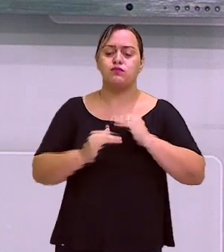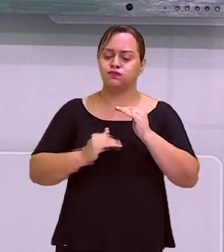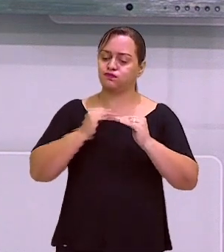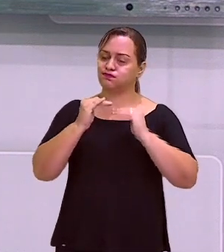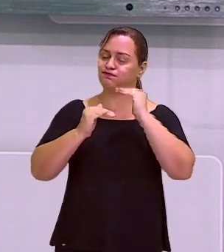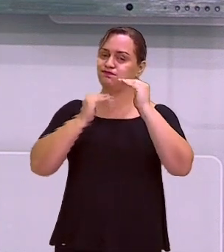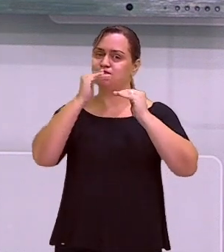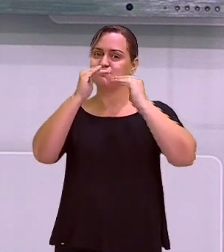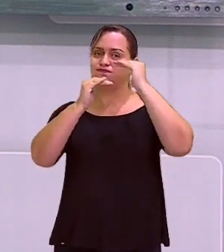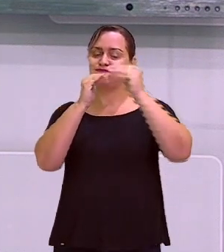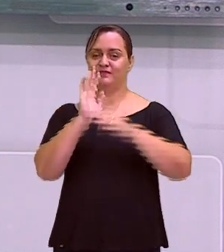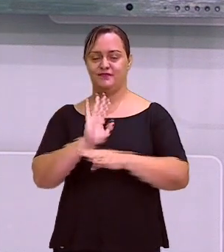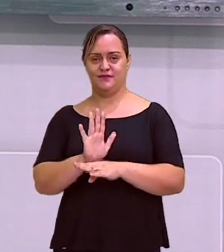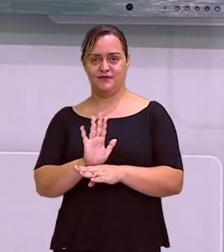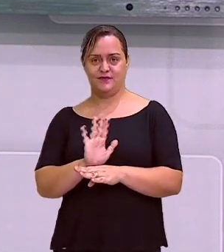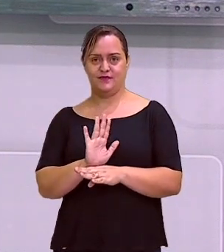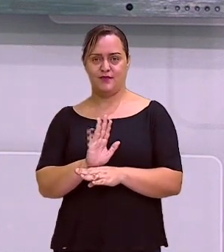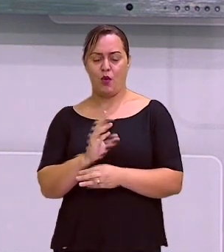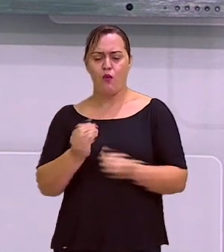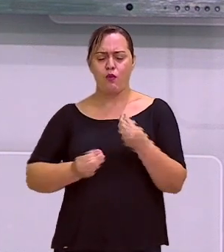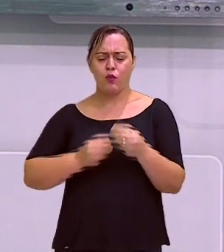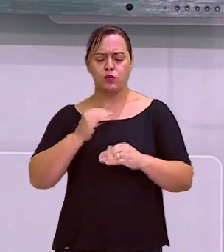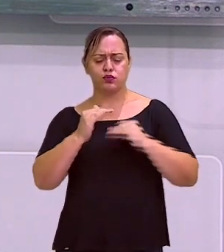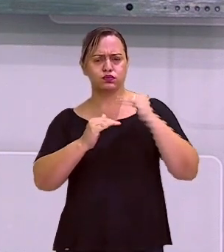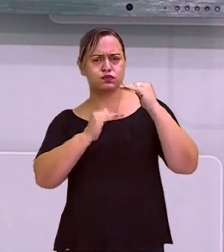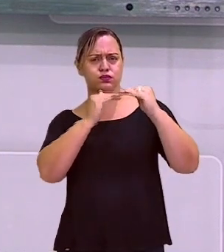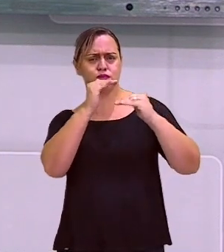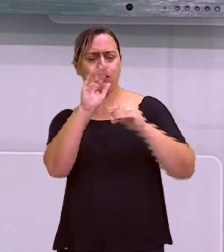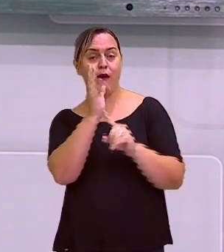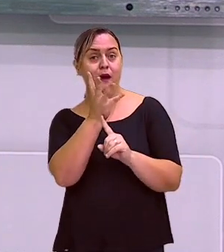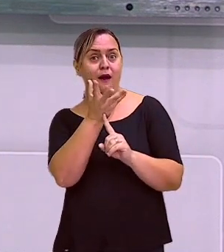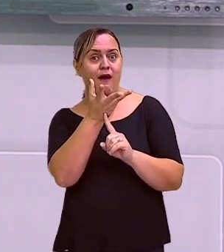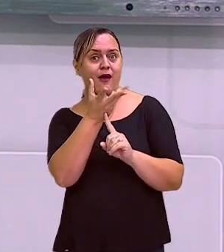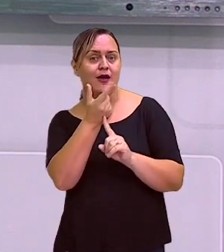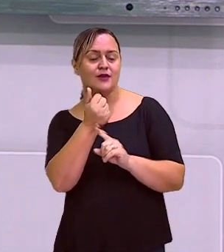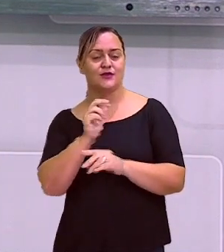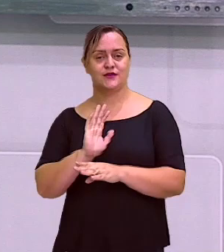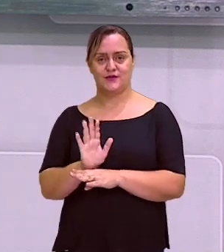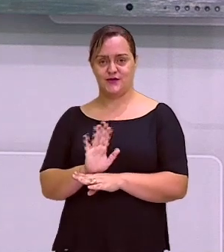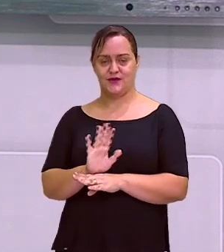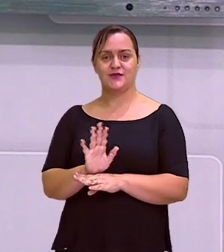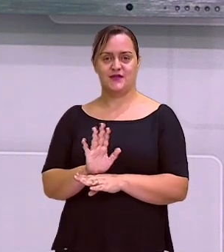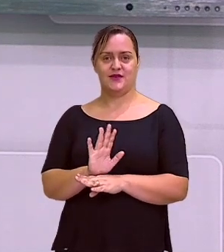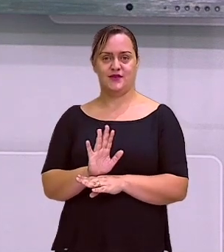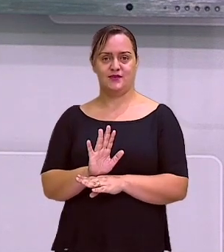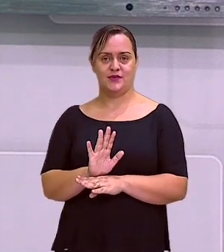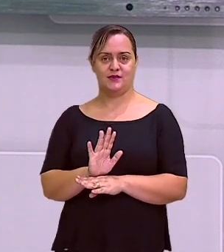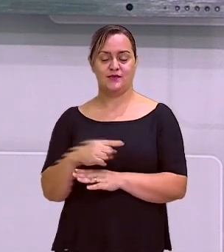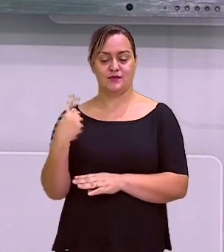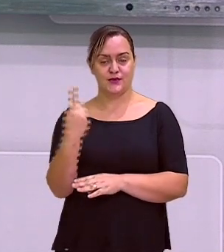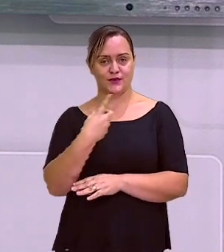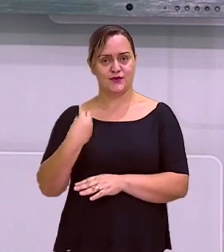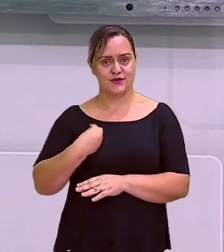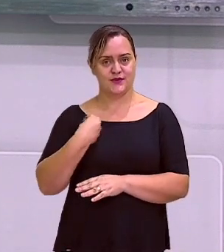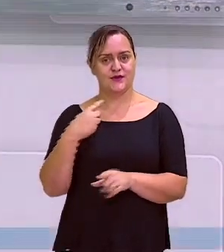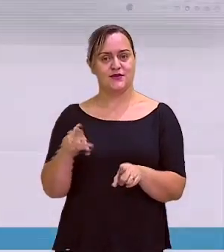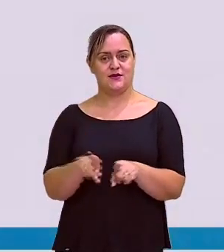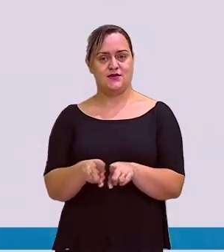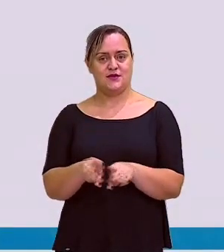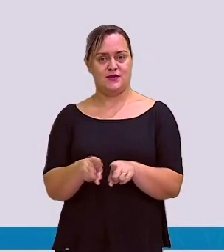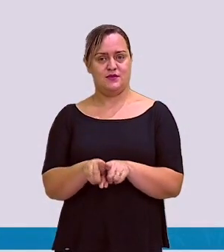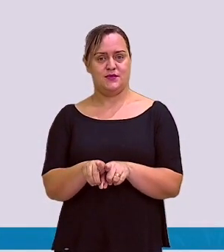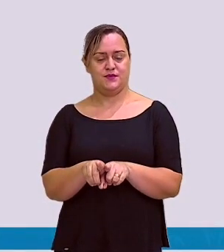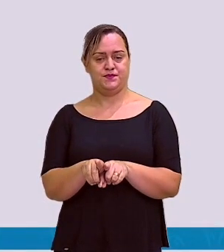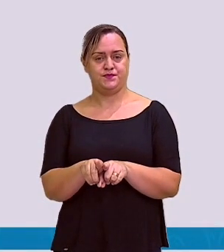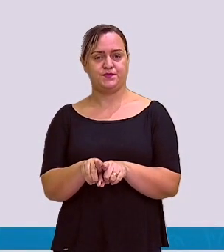nossos tempos, como tem mudando o cinema, como tem mudado a arte, como tem mudado as nossas vidas. O cinema atribuiu-se o